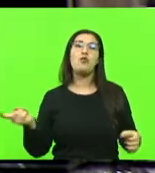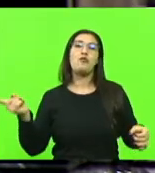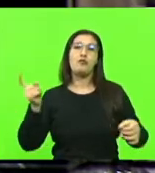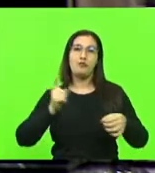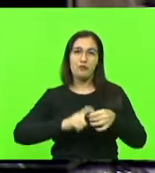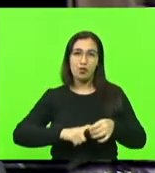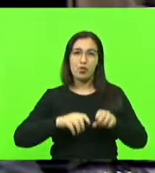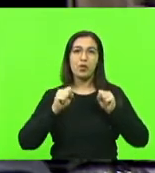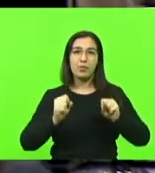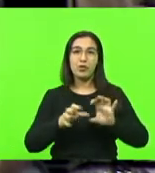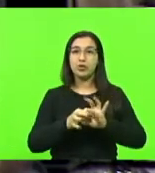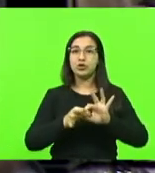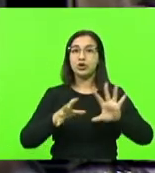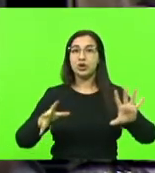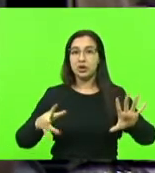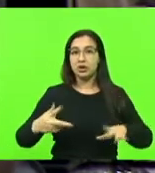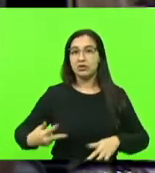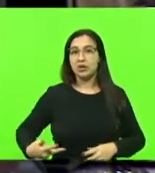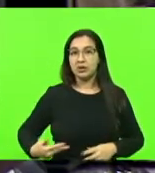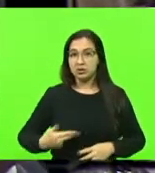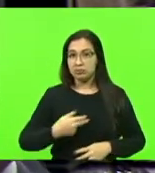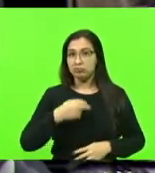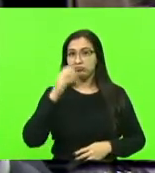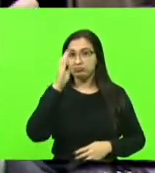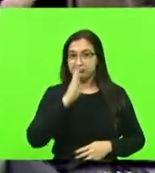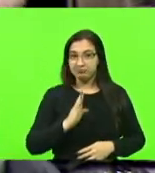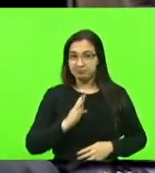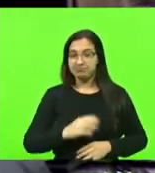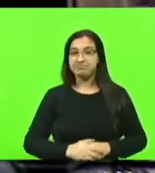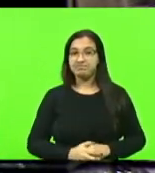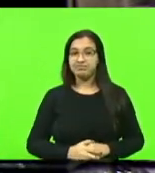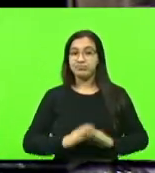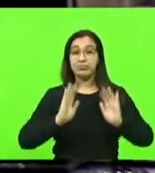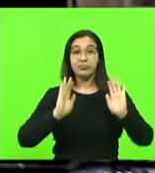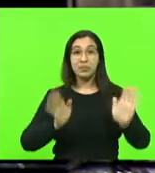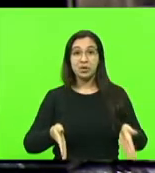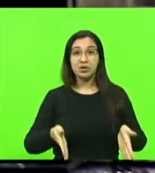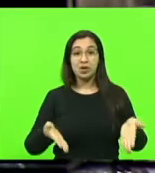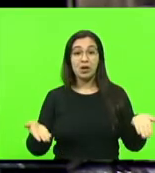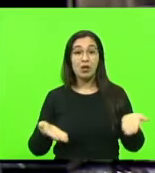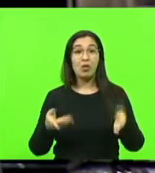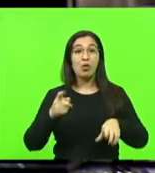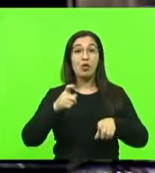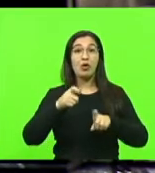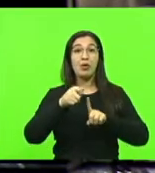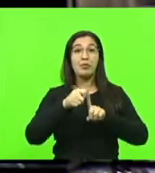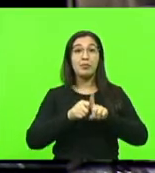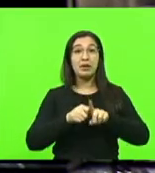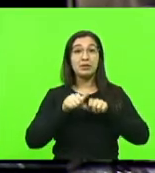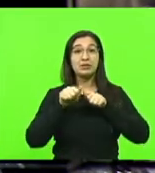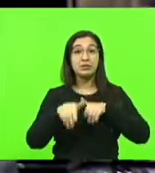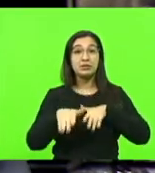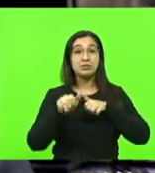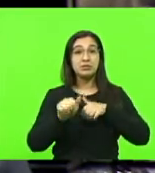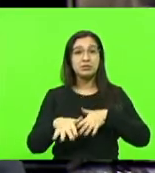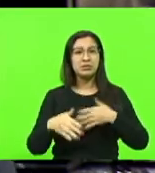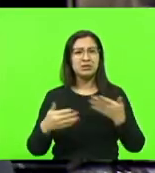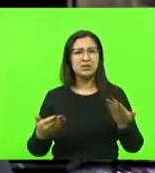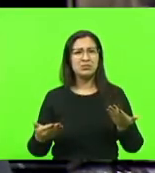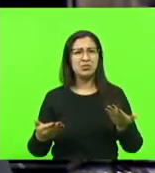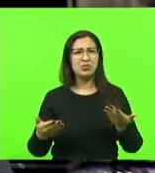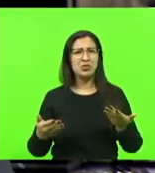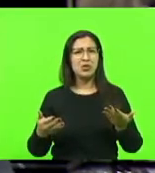eletivas. Ora, nós já estamos em setembro. E, pelo que eu ouvi nos